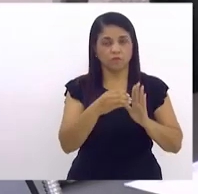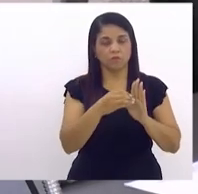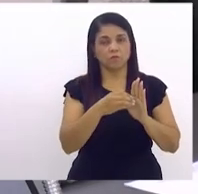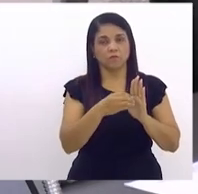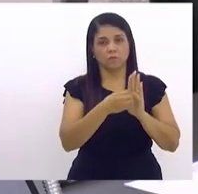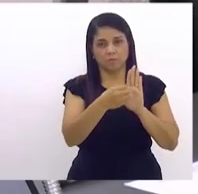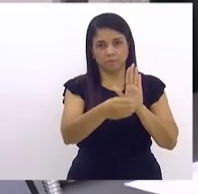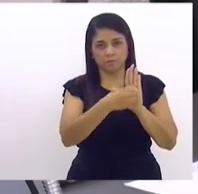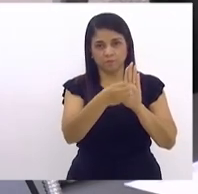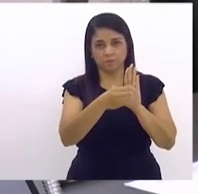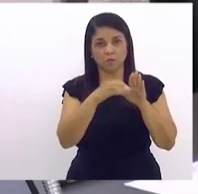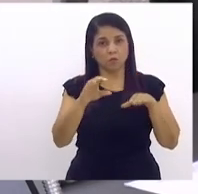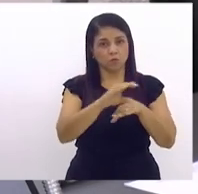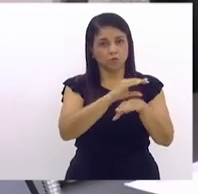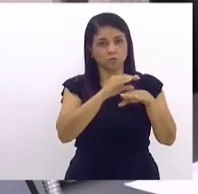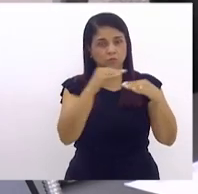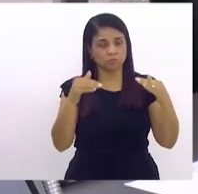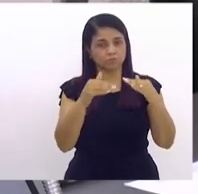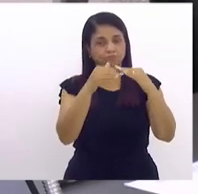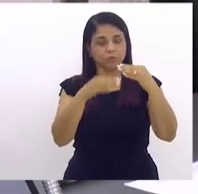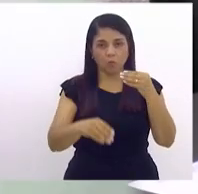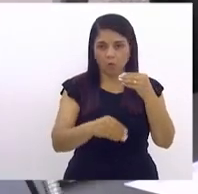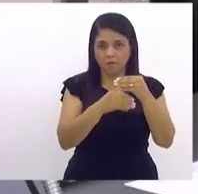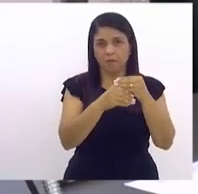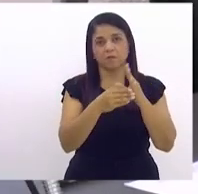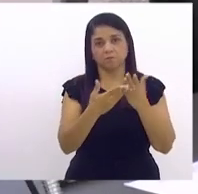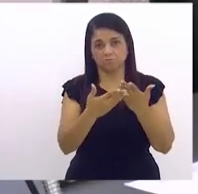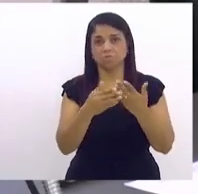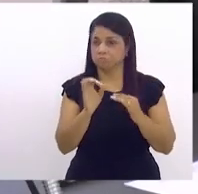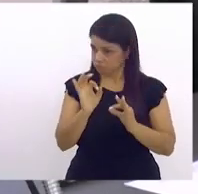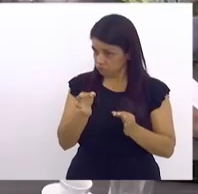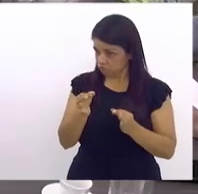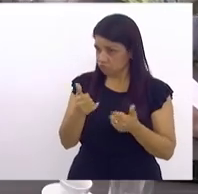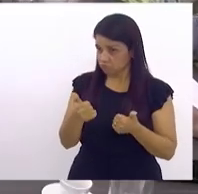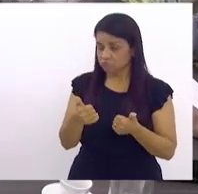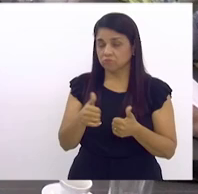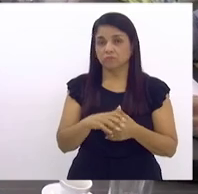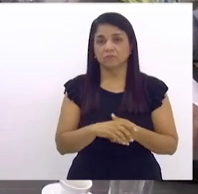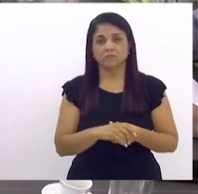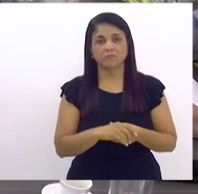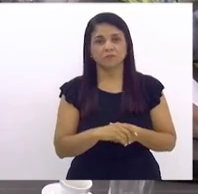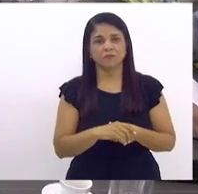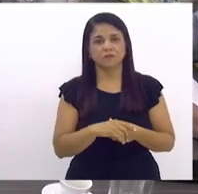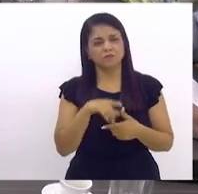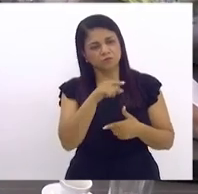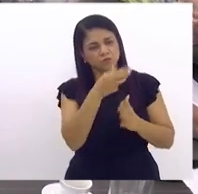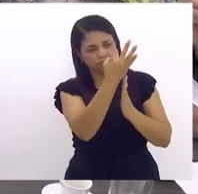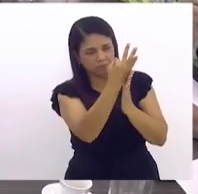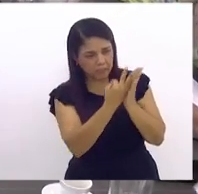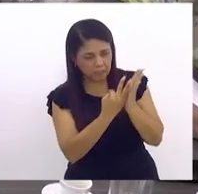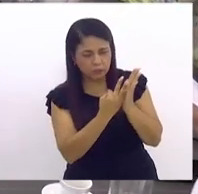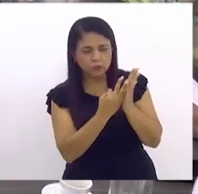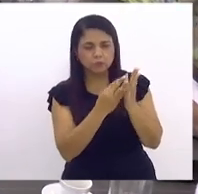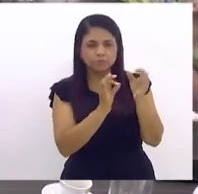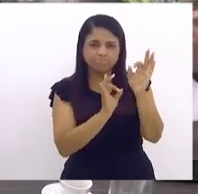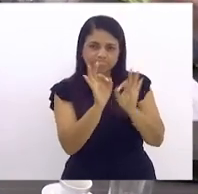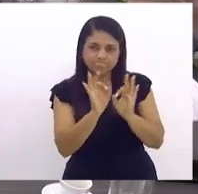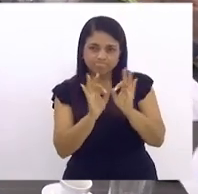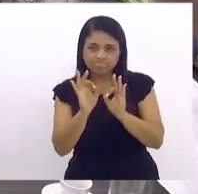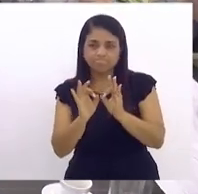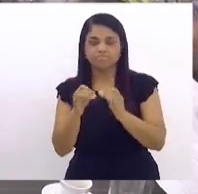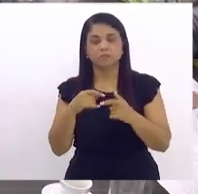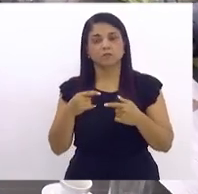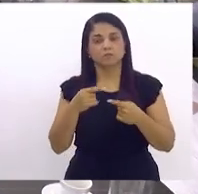É o constitucionalidade com emenda, de qualquer forma, né, deputado Luiz Paulo? Sim, senhor. E aí, Vossa Excelência, ajeita o texto aí com base no que a gente discutiu